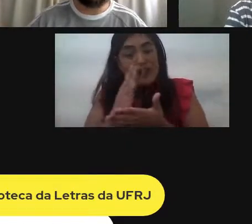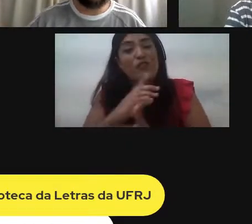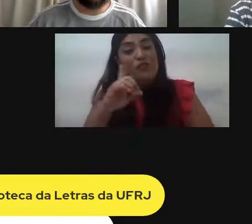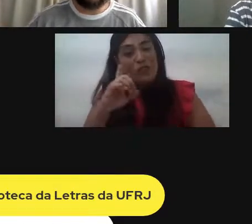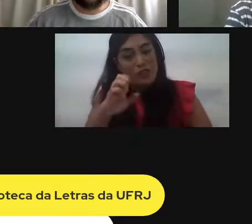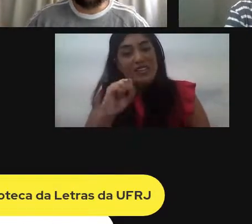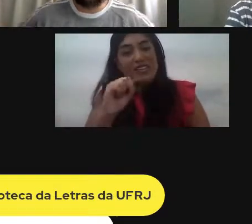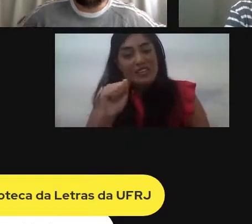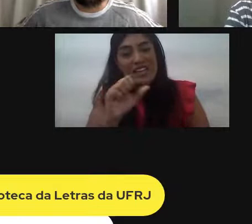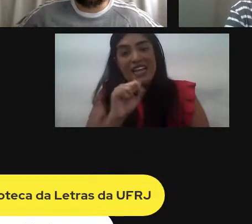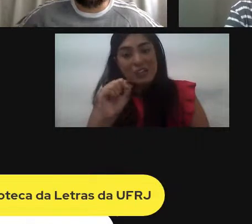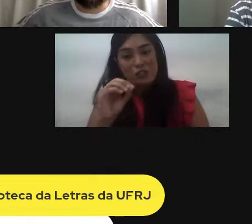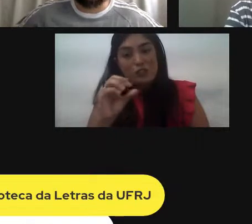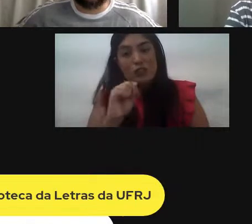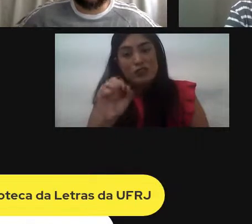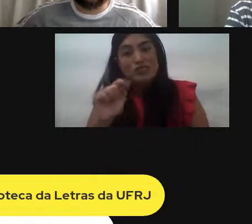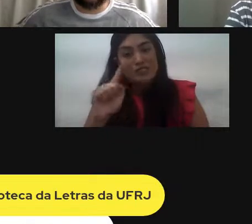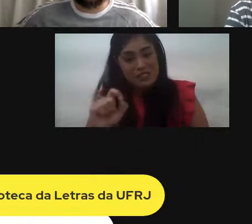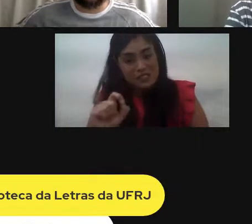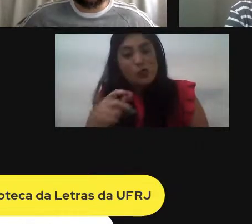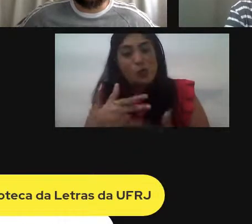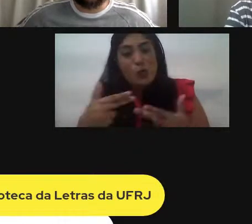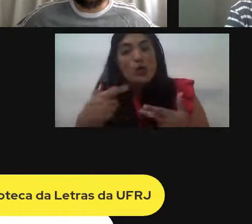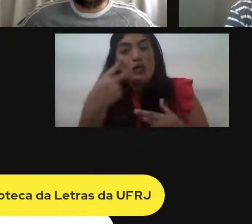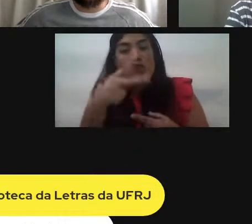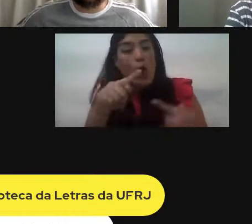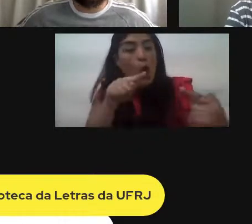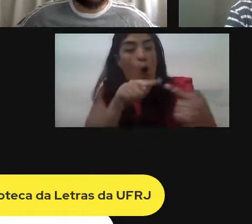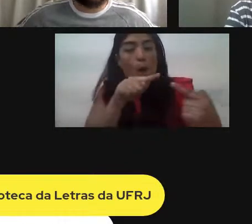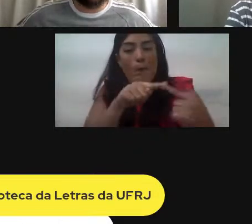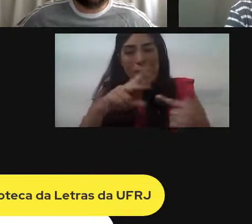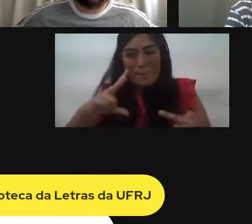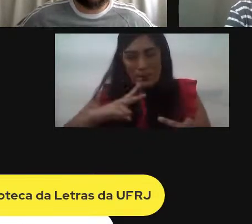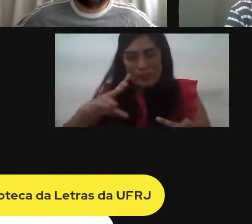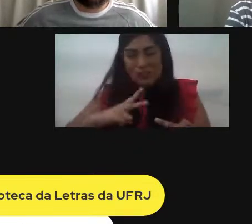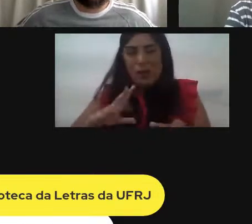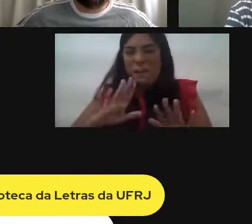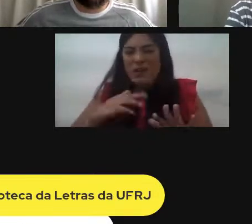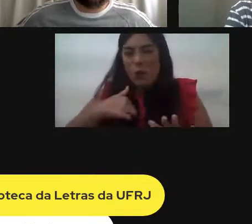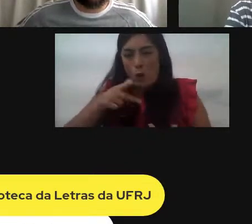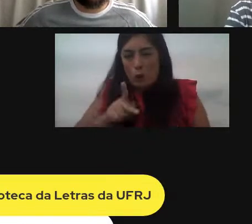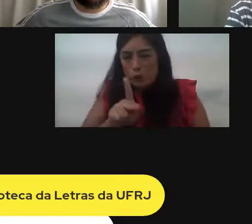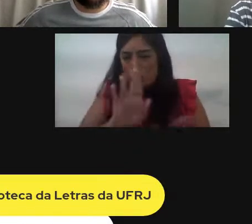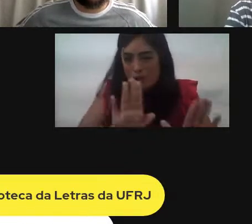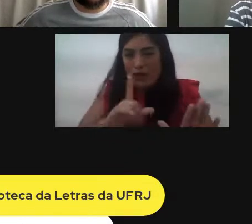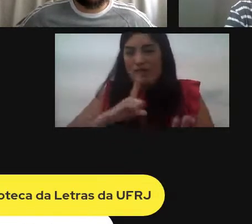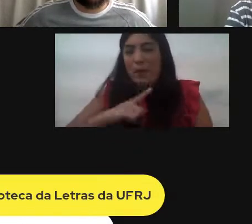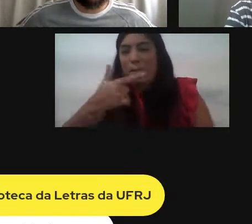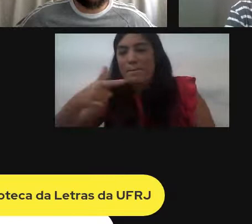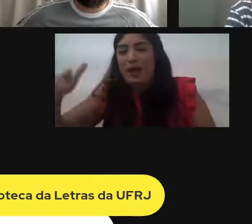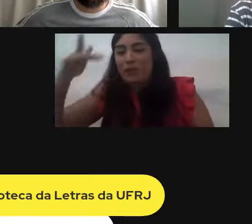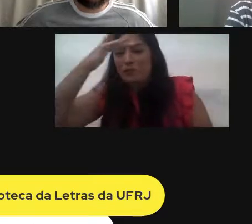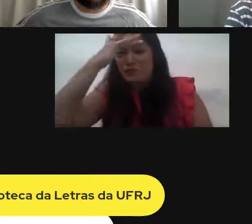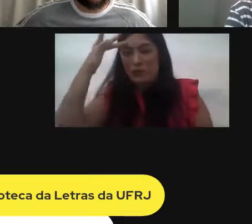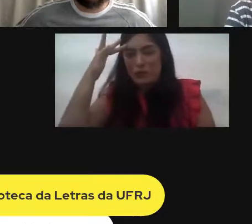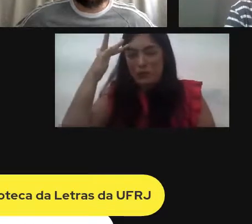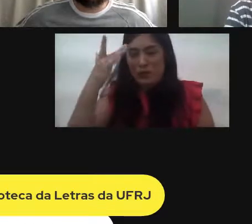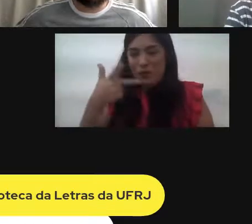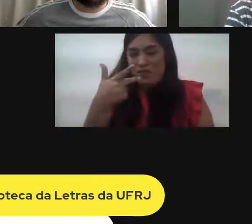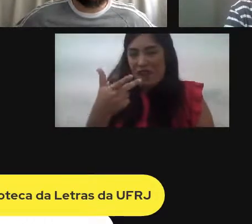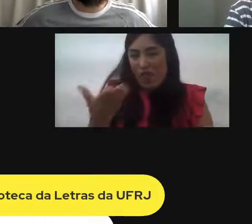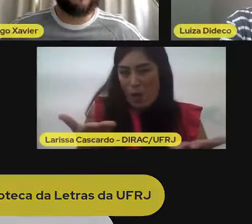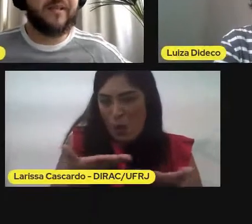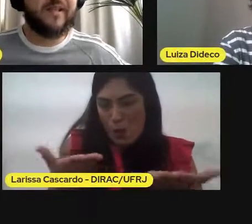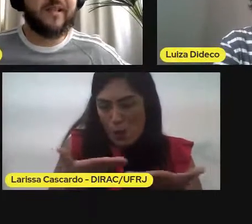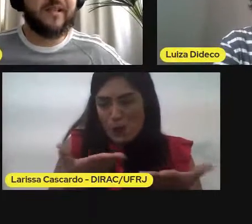que virão possam introduzir as questões temáticas e a gente possa fazer um bom bate-papo nessa tarde. O meu muito obrigado